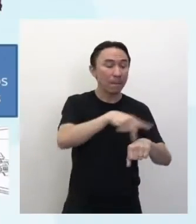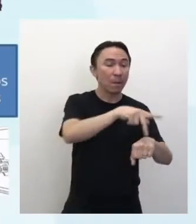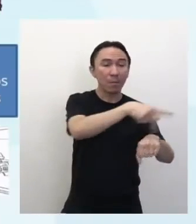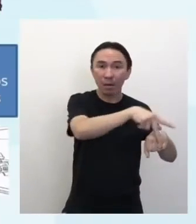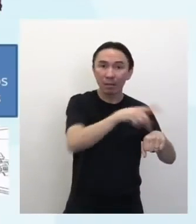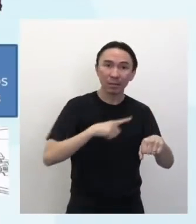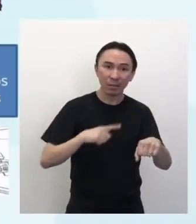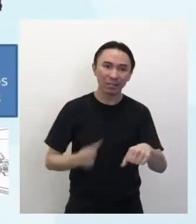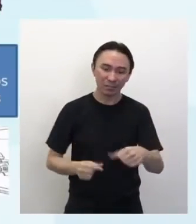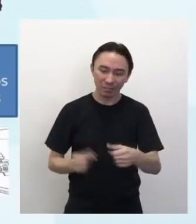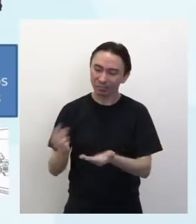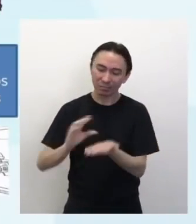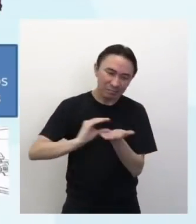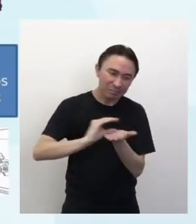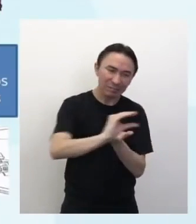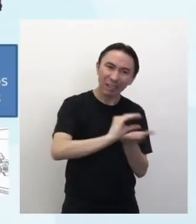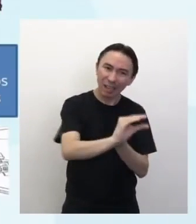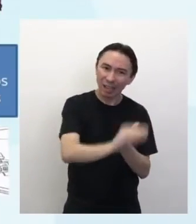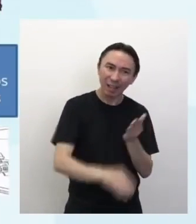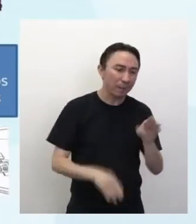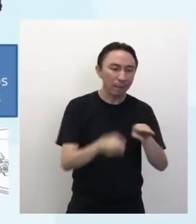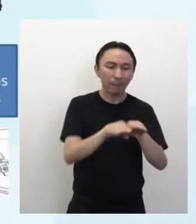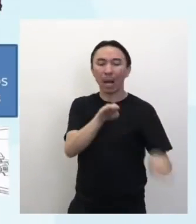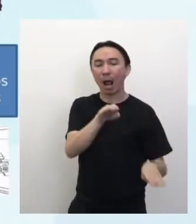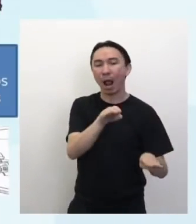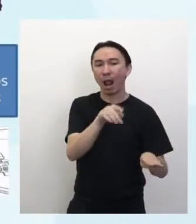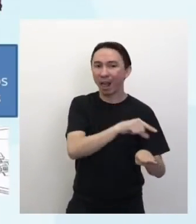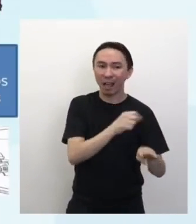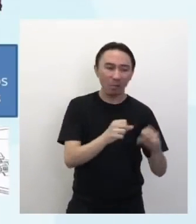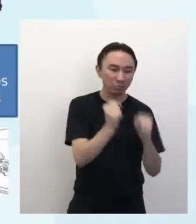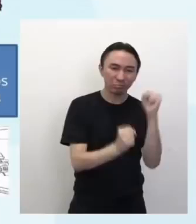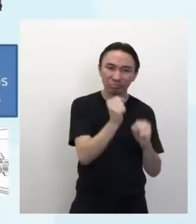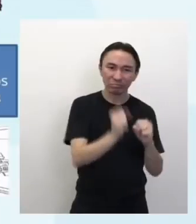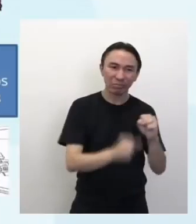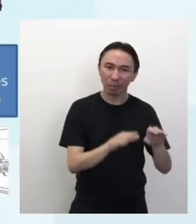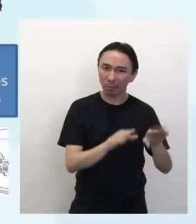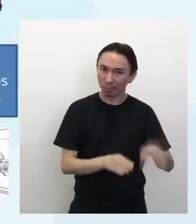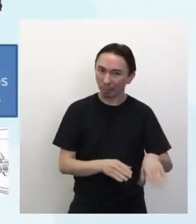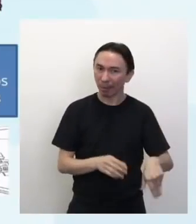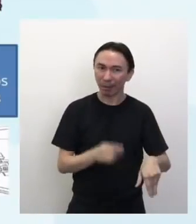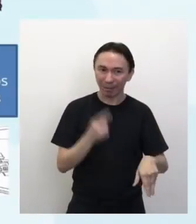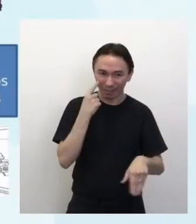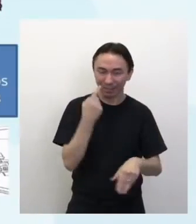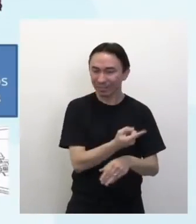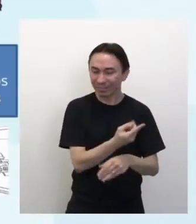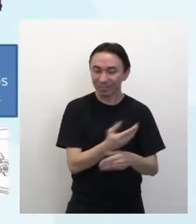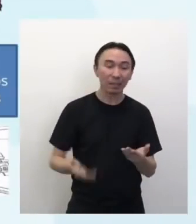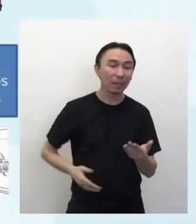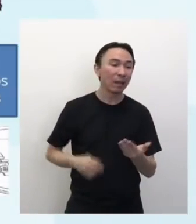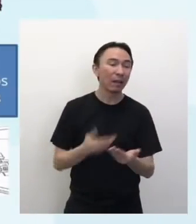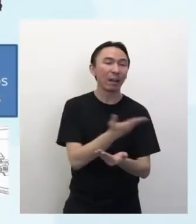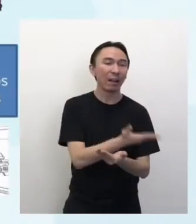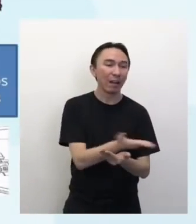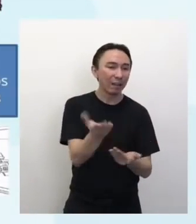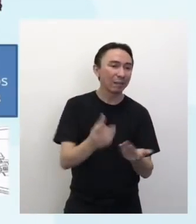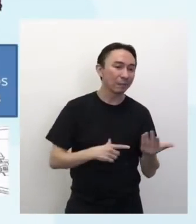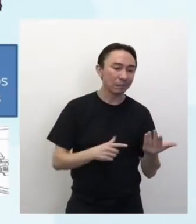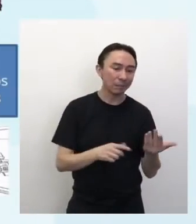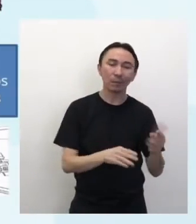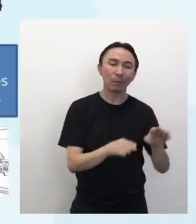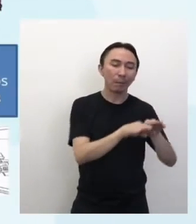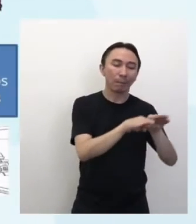época chamada de subdesenvolvidos e não industrializados. Enquanto os países, né, subdesenvolvidos, produtos primários, né,